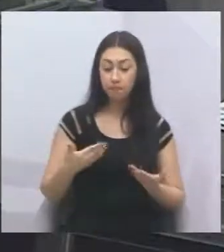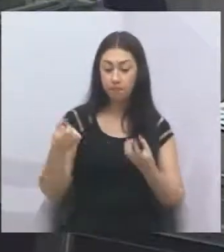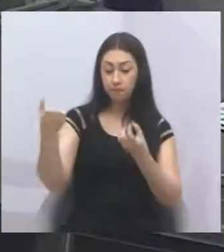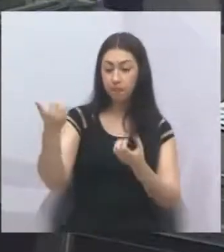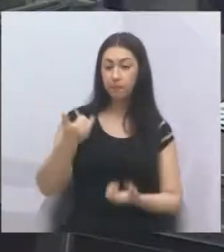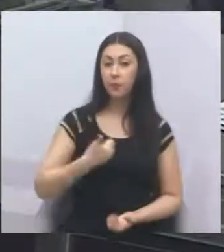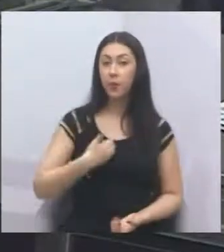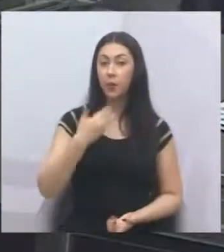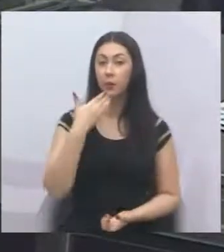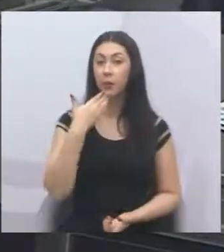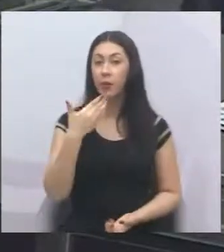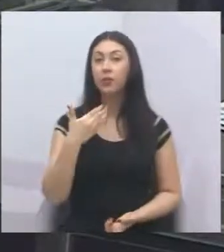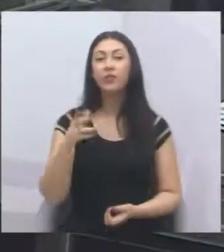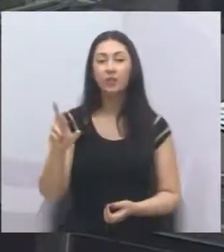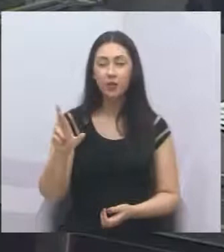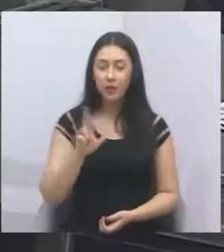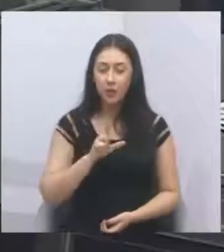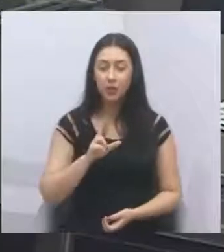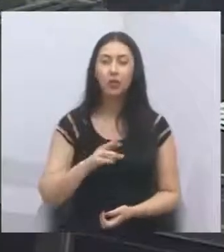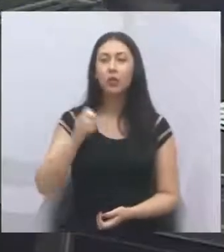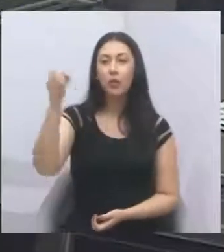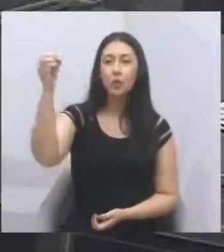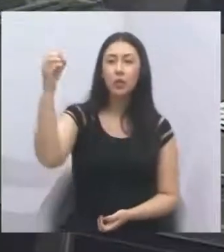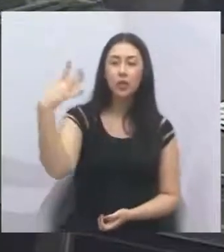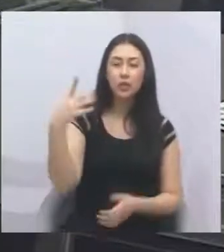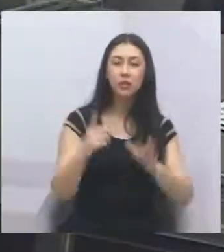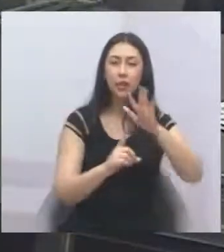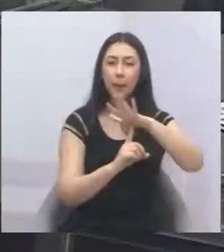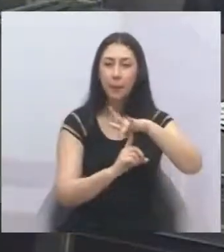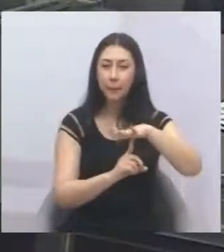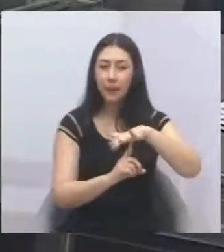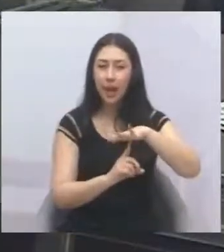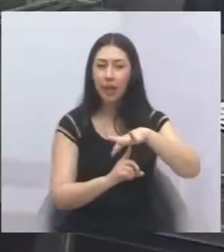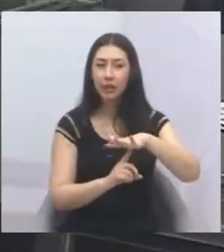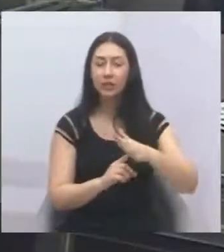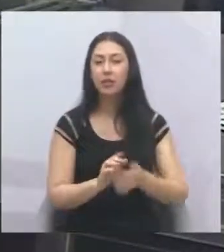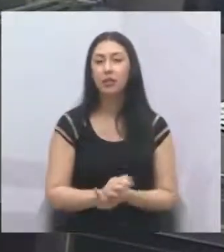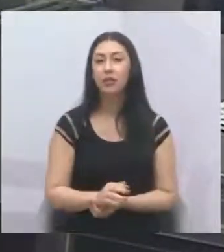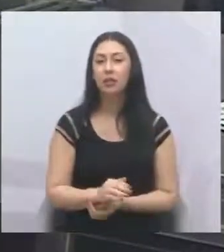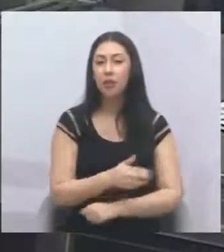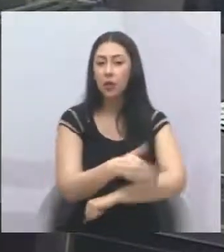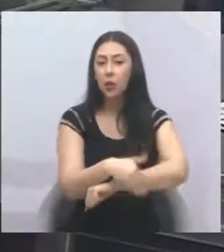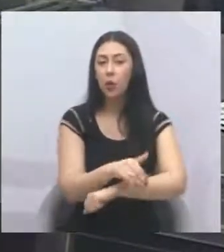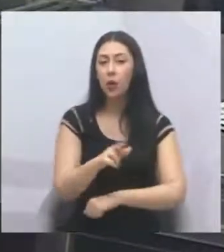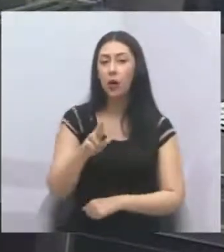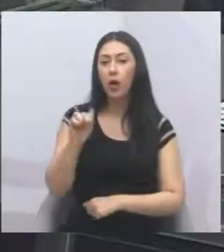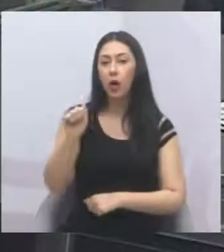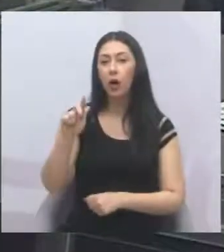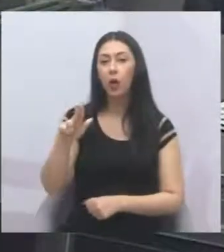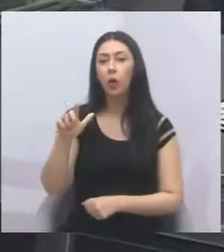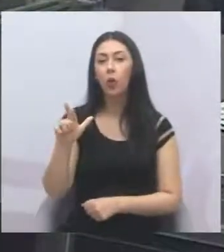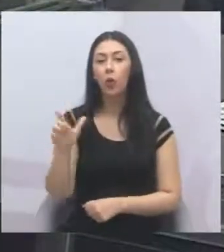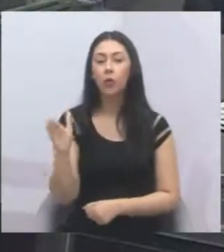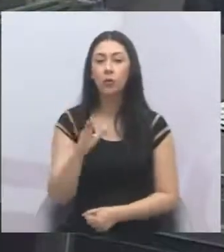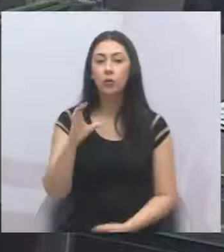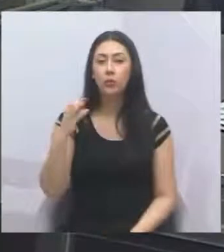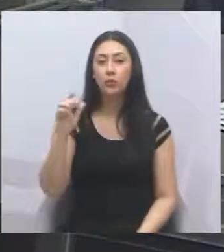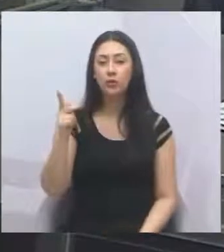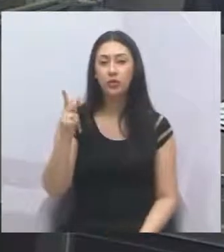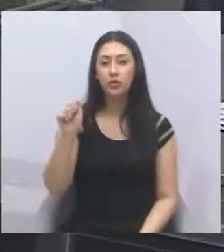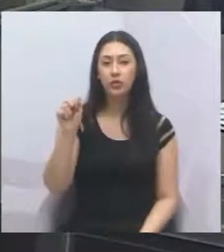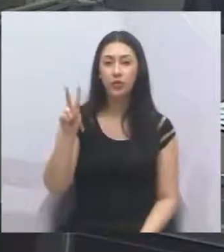de uma solicitação atendida, a iluminação ali da praça, na região central da Raul Chaves, foi substituída, então eu